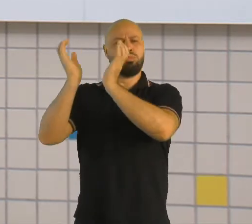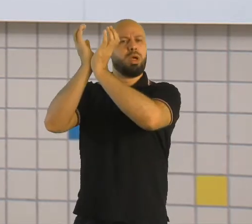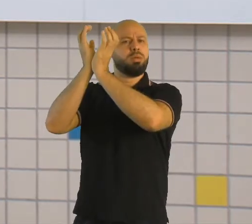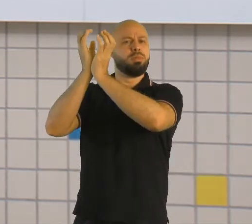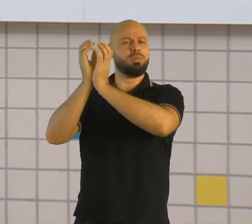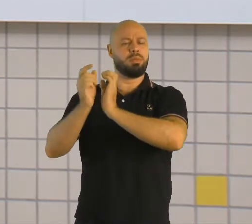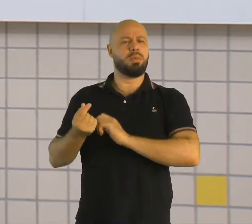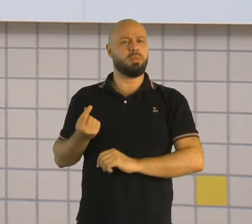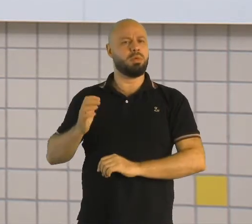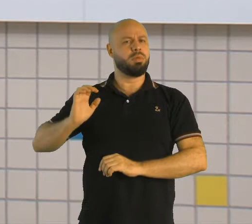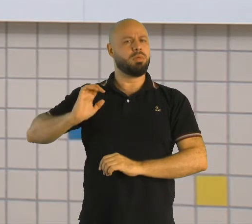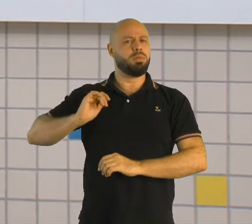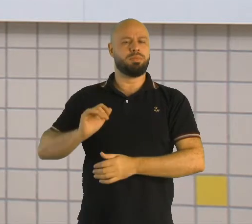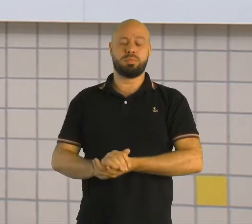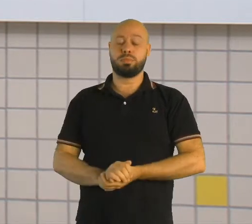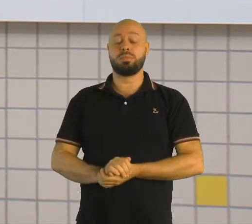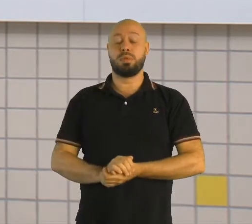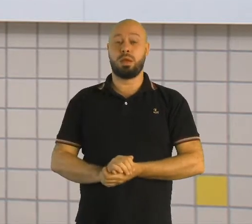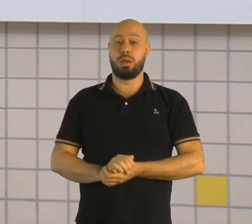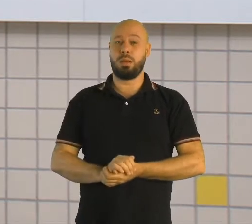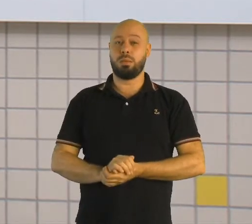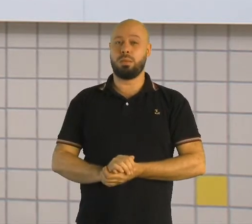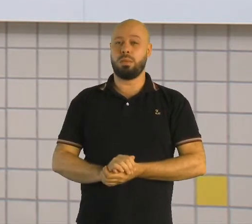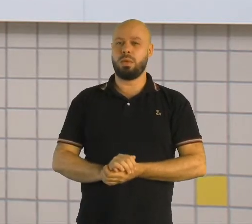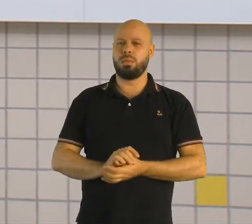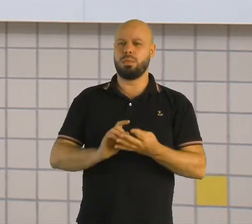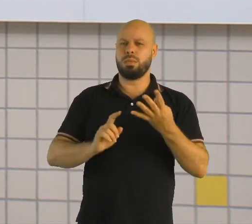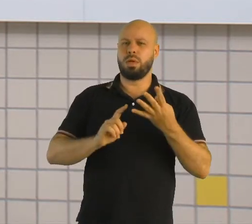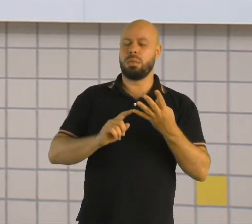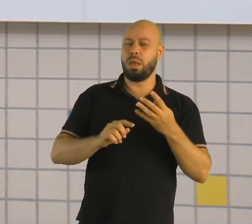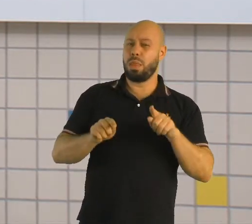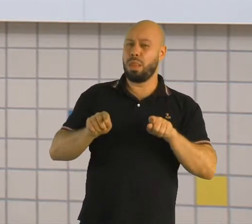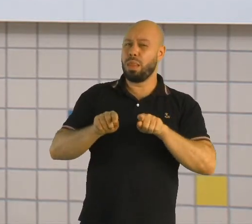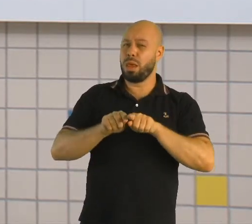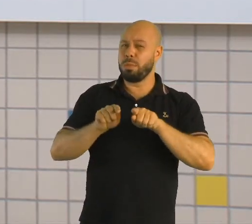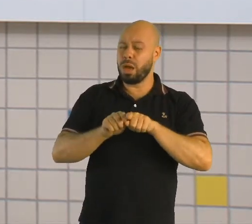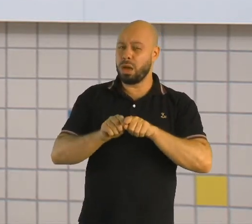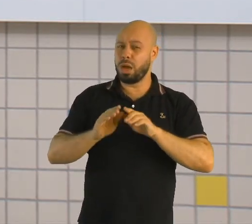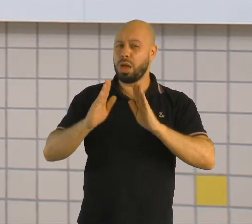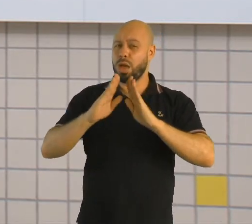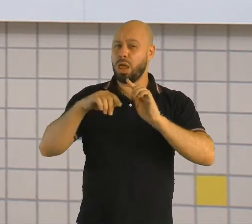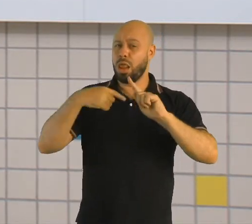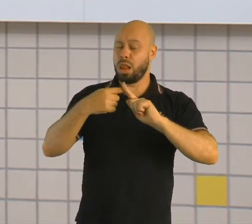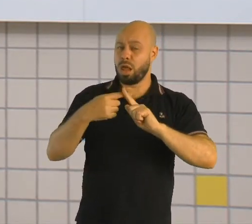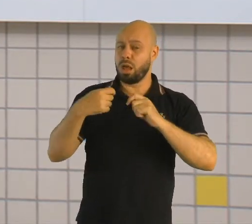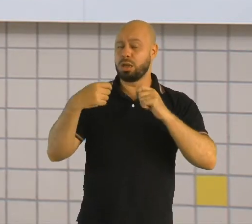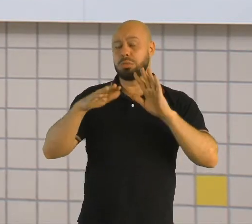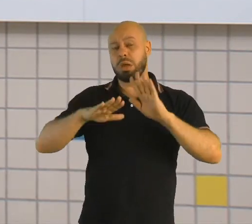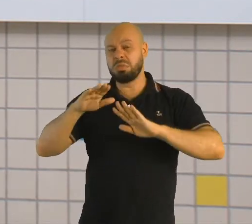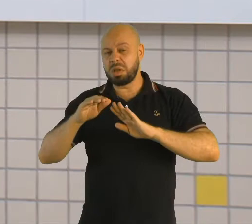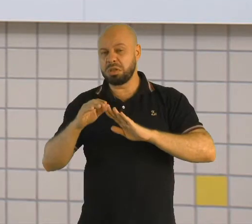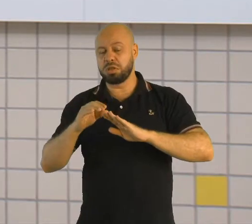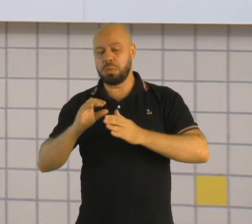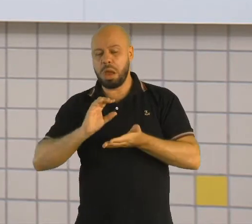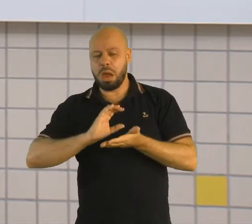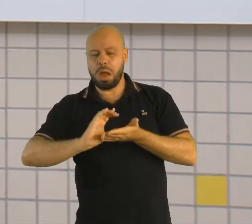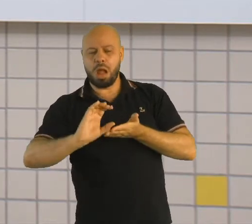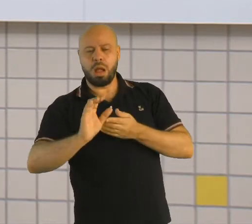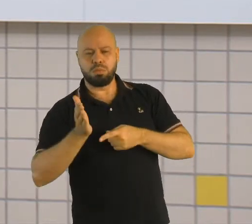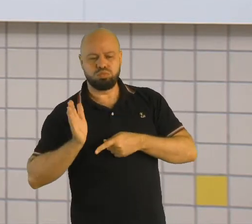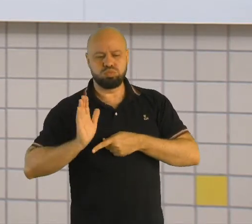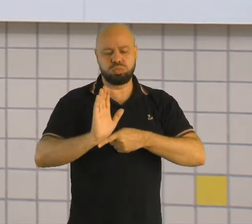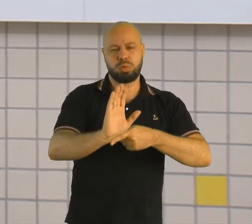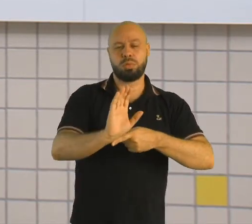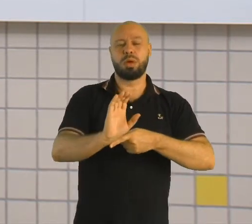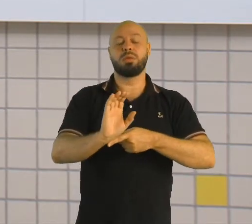podemos destacar também a igreja como, posteriormente, como fazendo esse trabalho de mecenato também. Tá? Mas isso já é